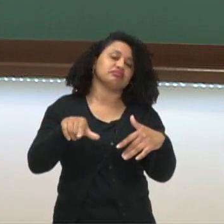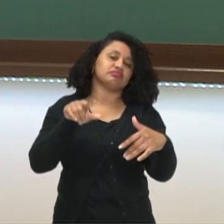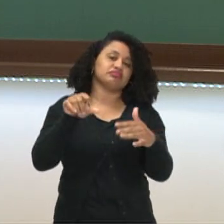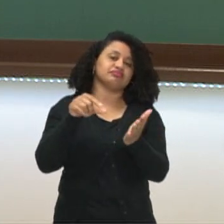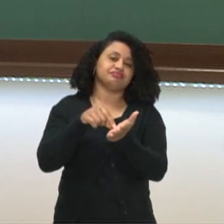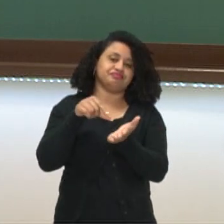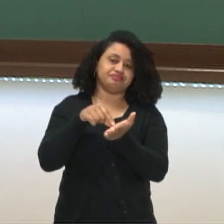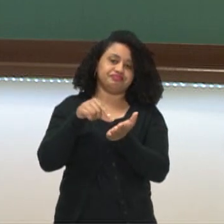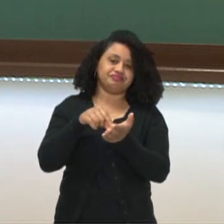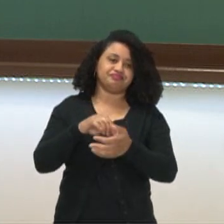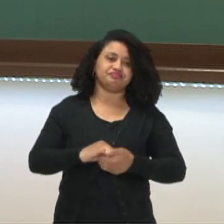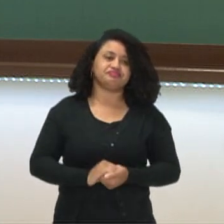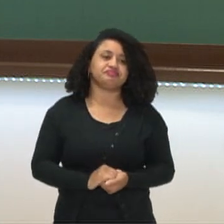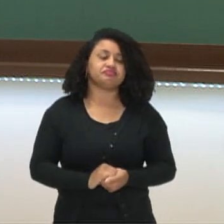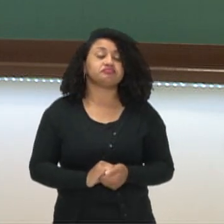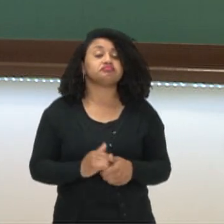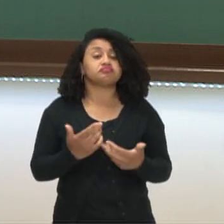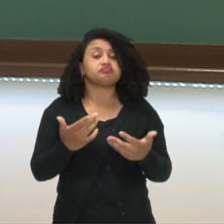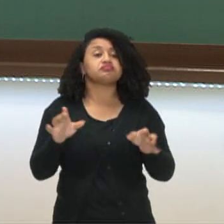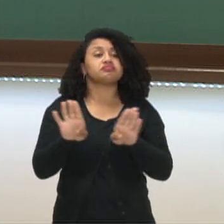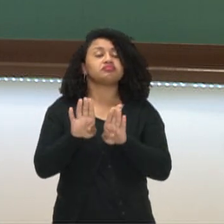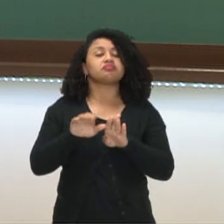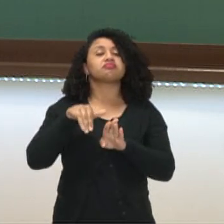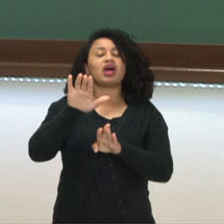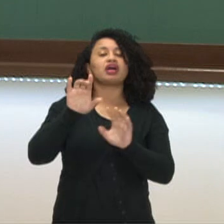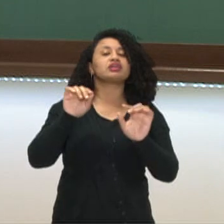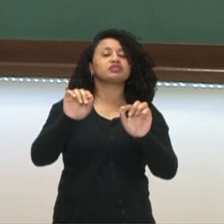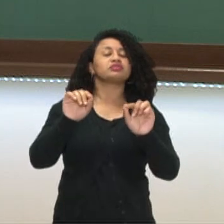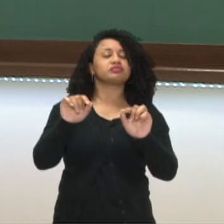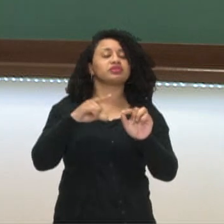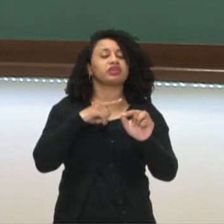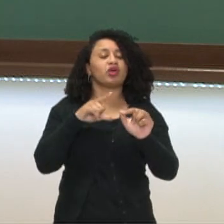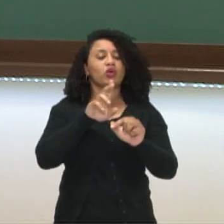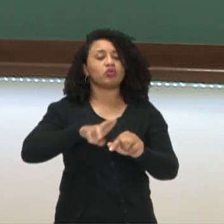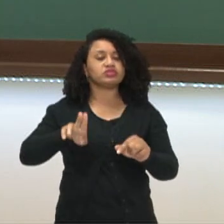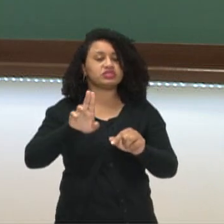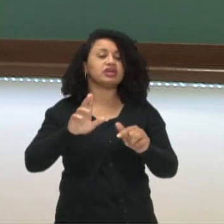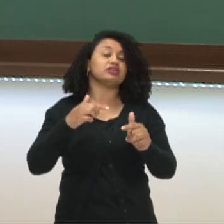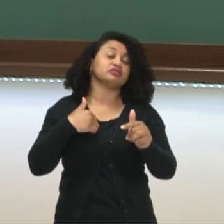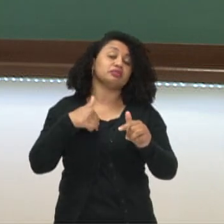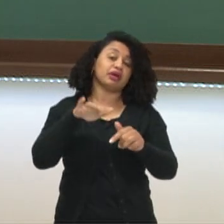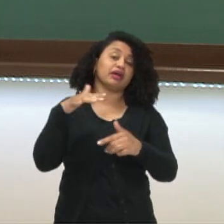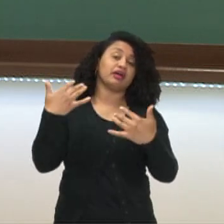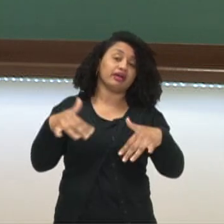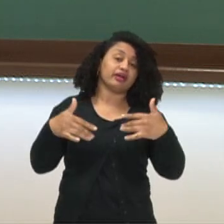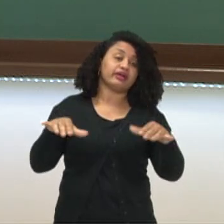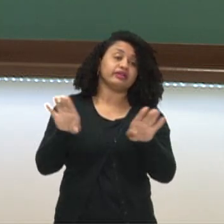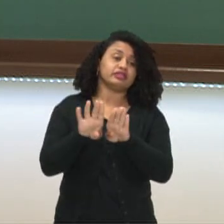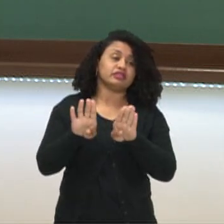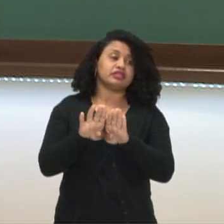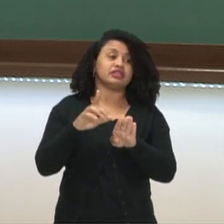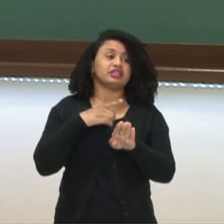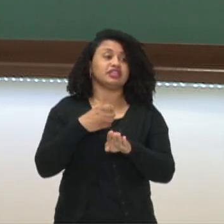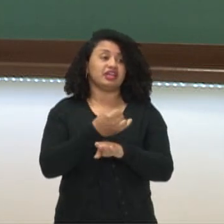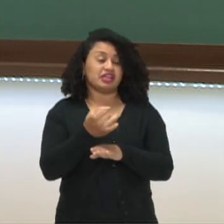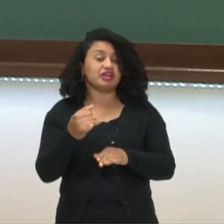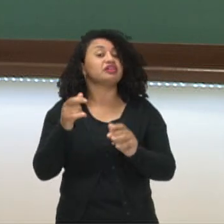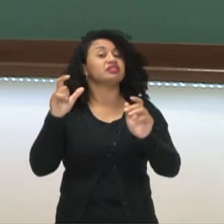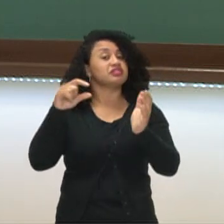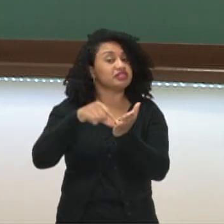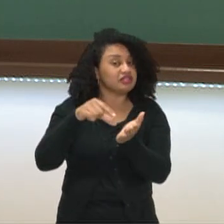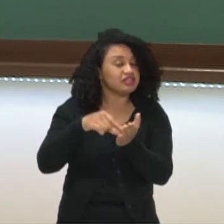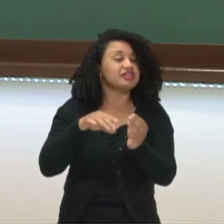o capacitor, tá? E quanto maior a tensão também que ele trabalha, mais caro ele é também. E tem capacitores de milhões de